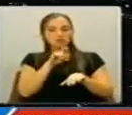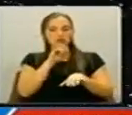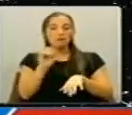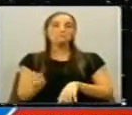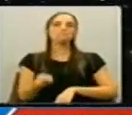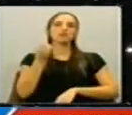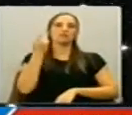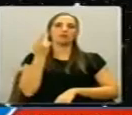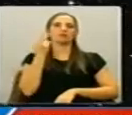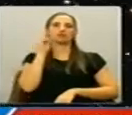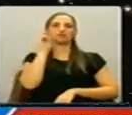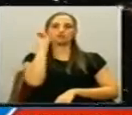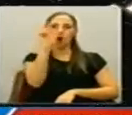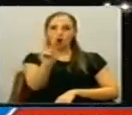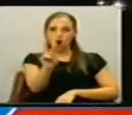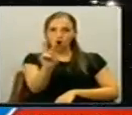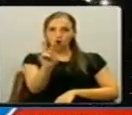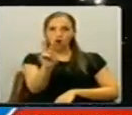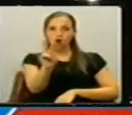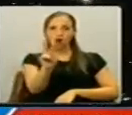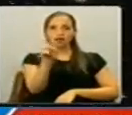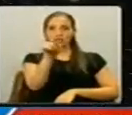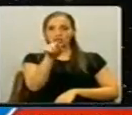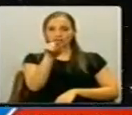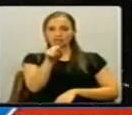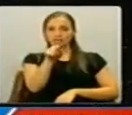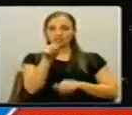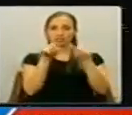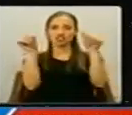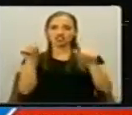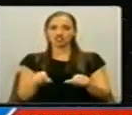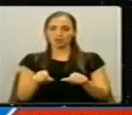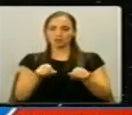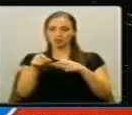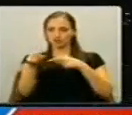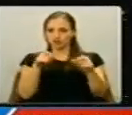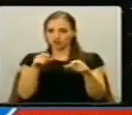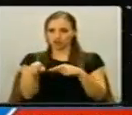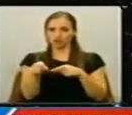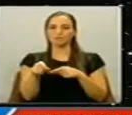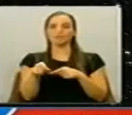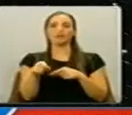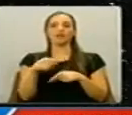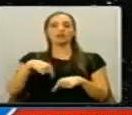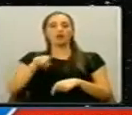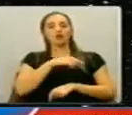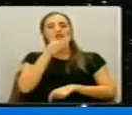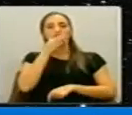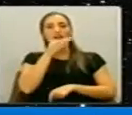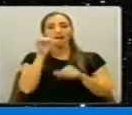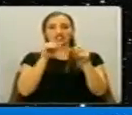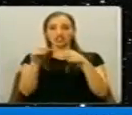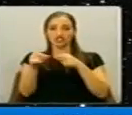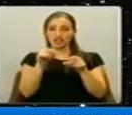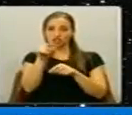vez foi observado precisamente neste sistema estelar. Temos então, quando estamos a falar de estrelas deste tipo, estrelas